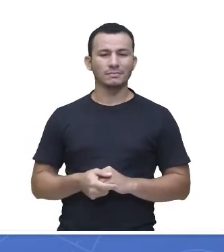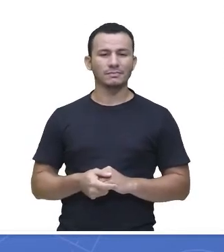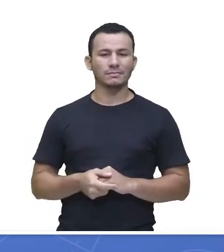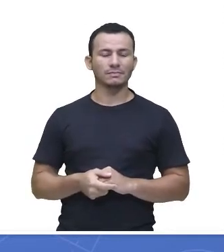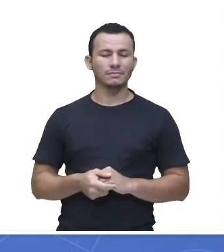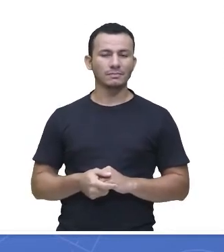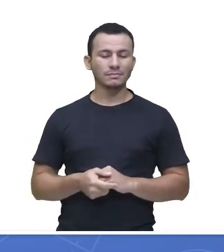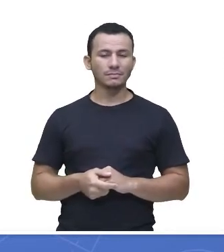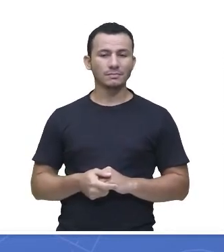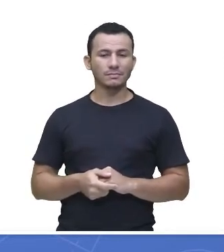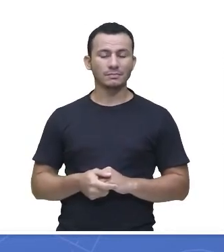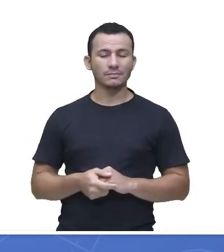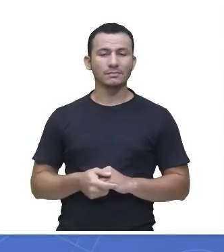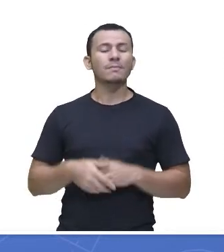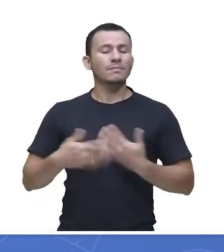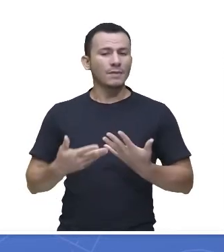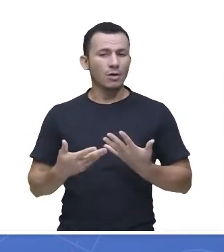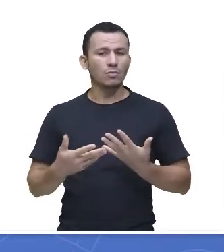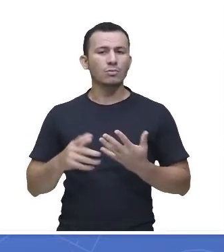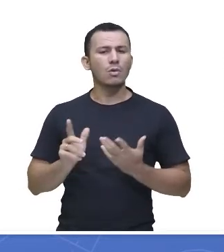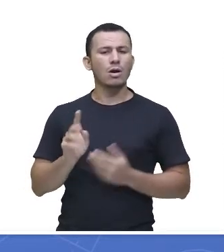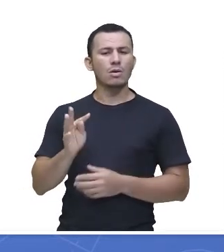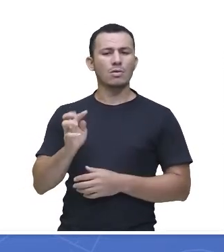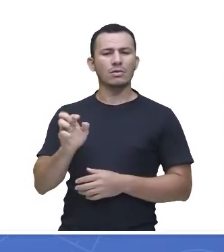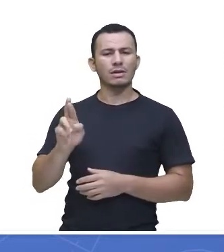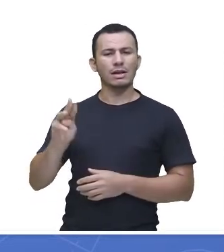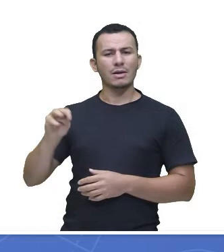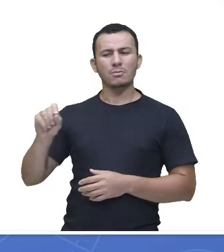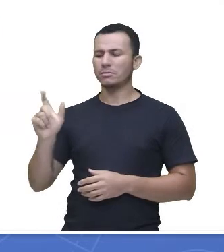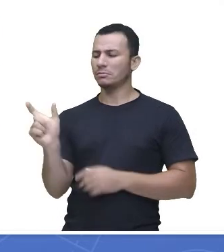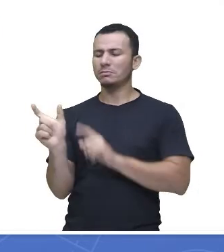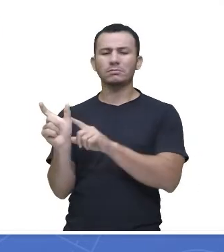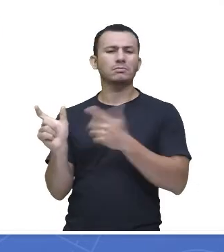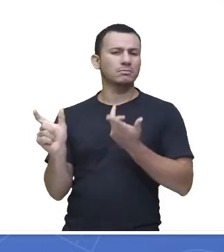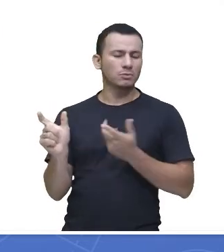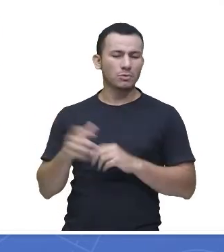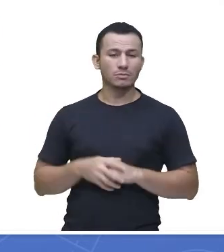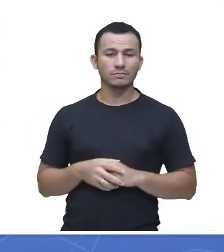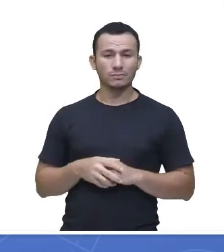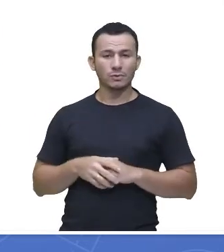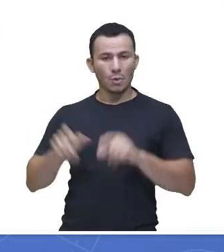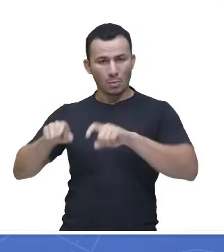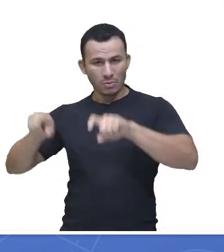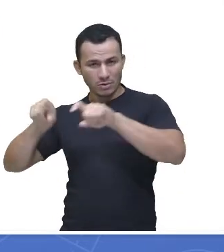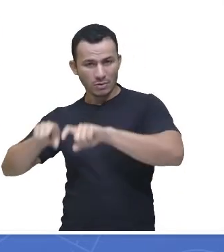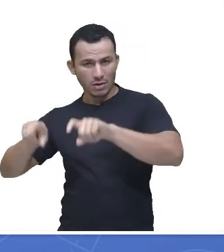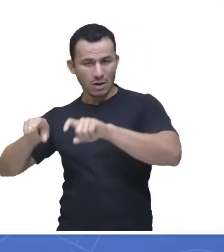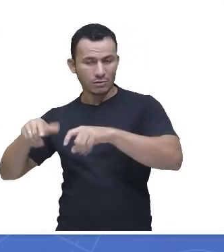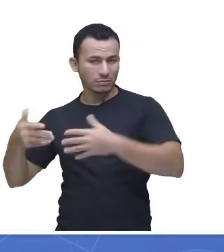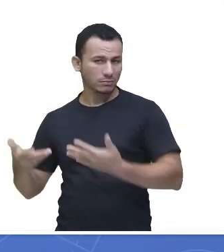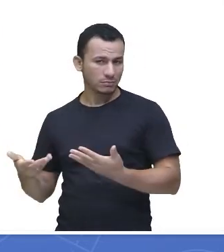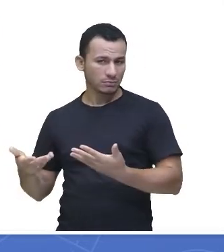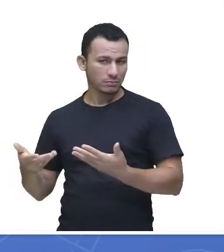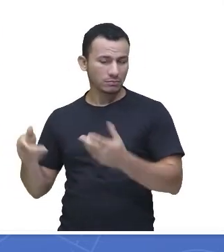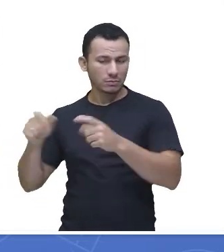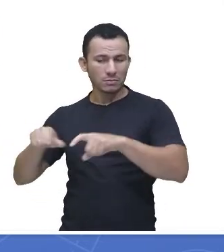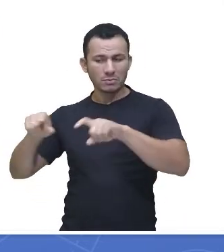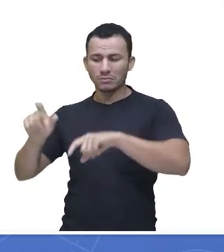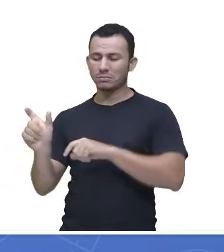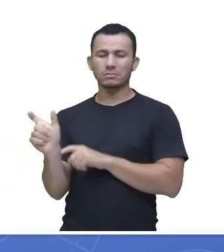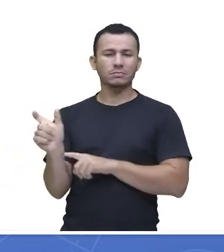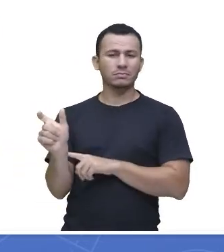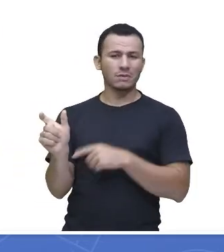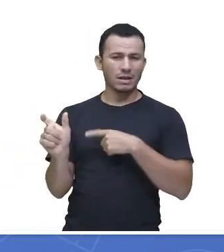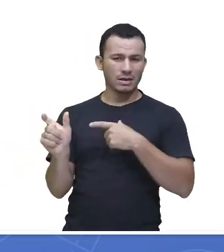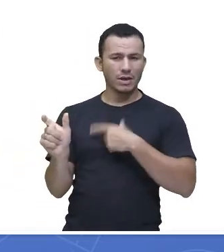Olha aqui, o termo em questão qual é esse termo? Letra A, computacional. A palavra computacional te permite